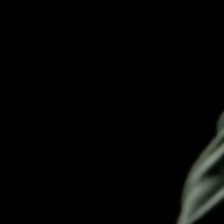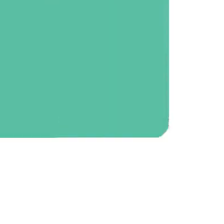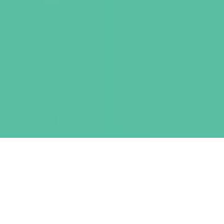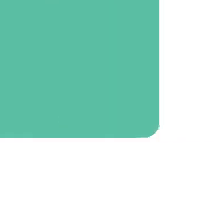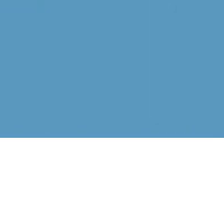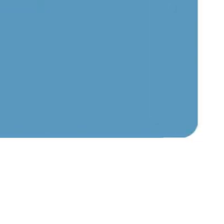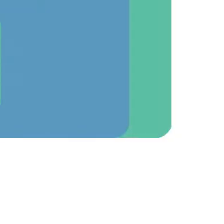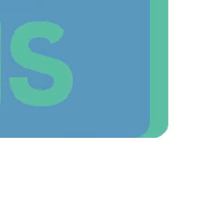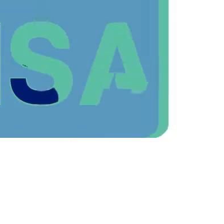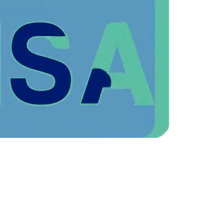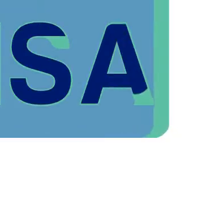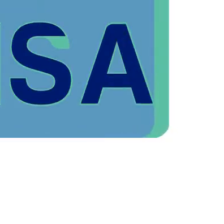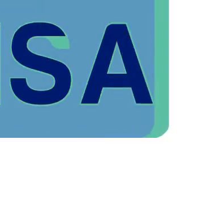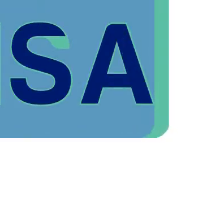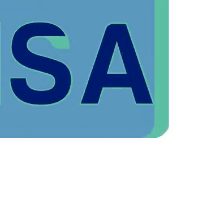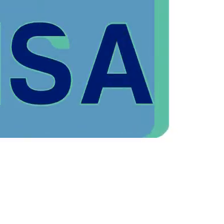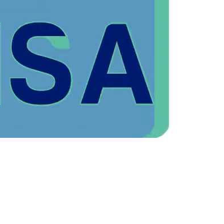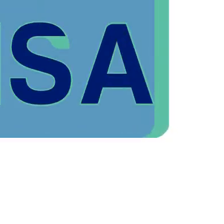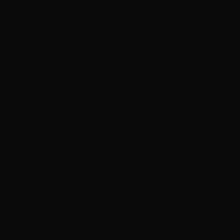voltamos.